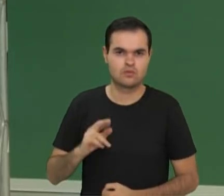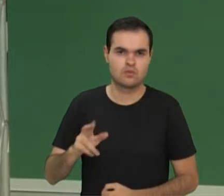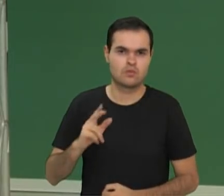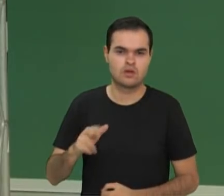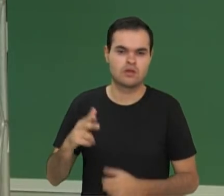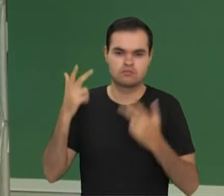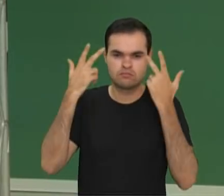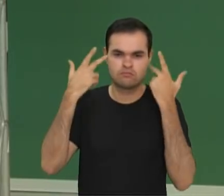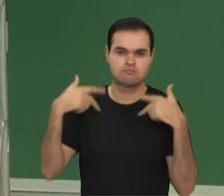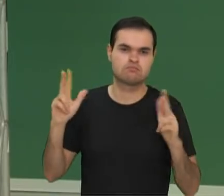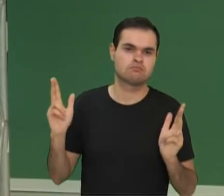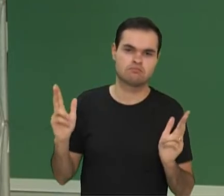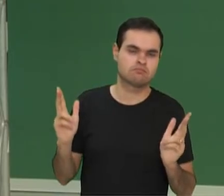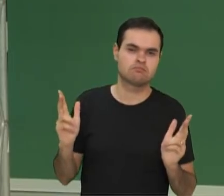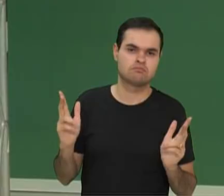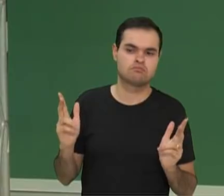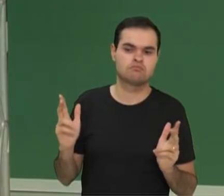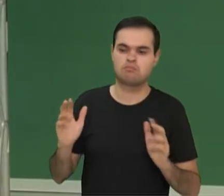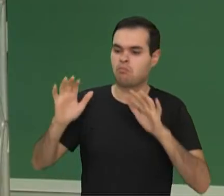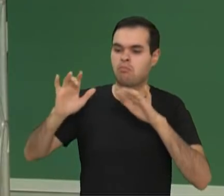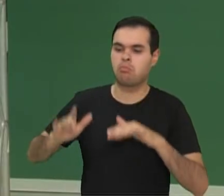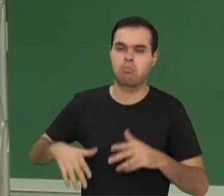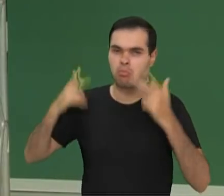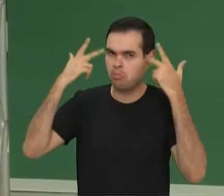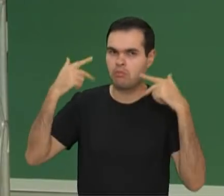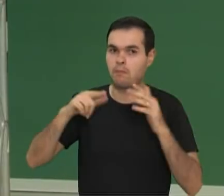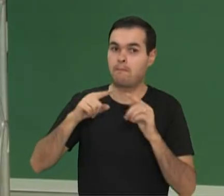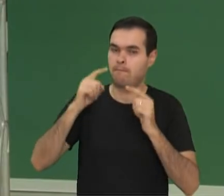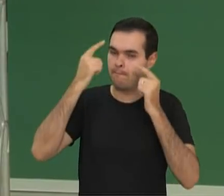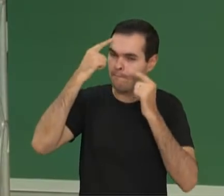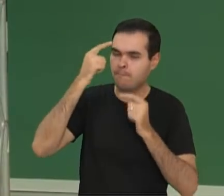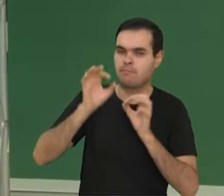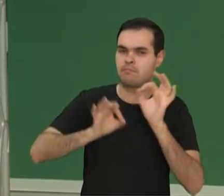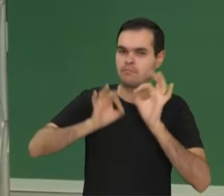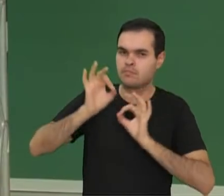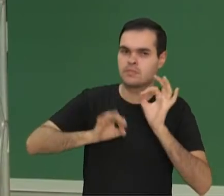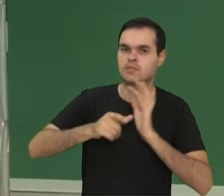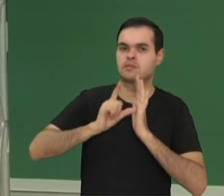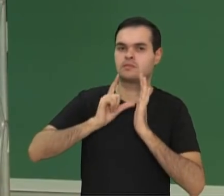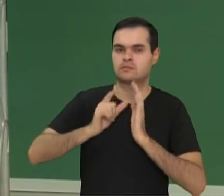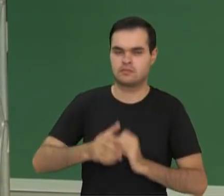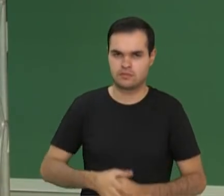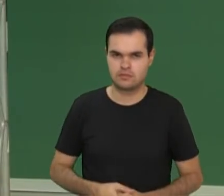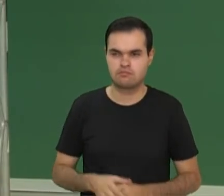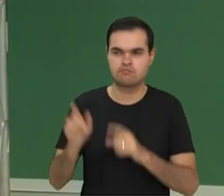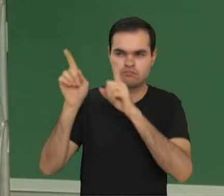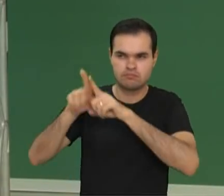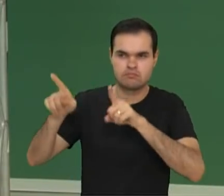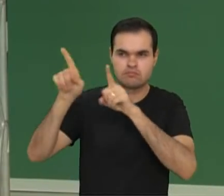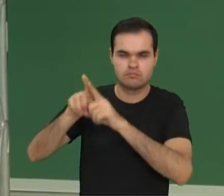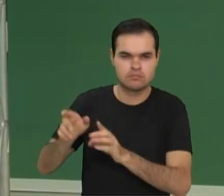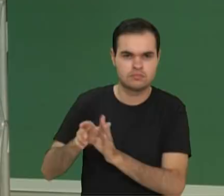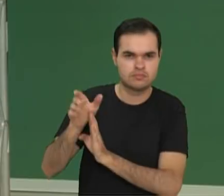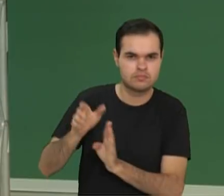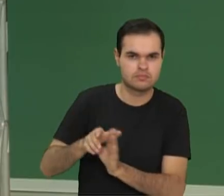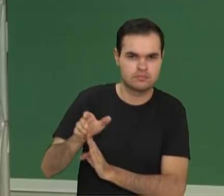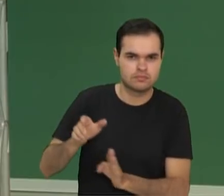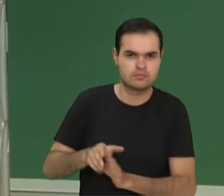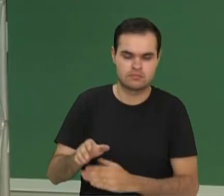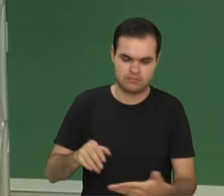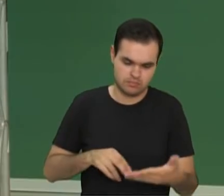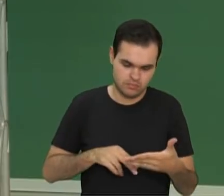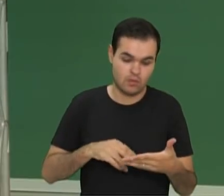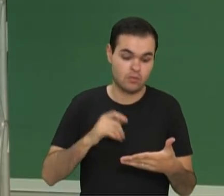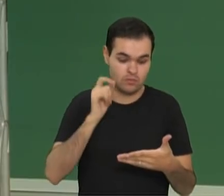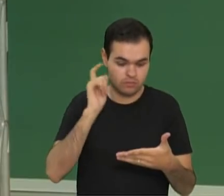fato, não é casual, é pensado, planejado. A repetição de expressões de advertência foi pensada